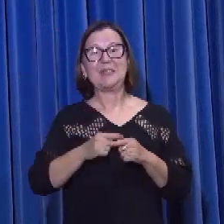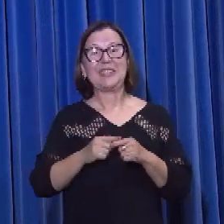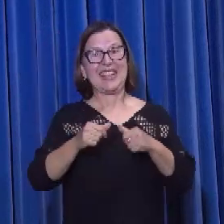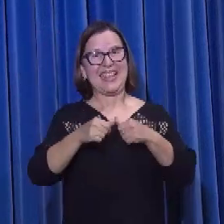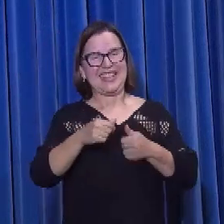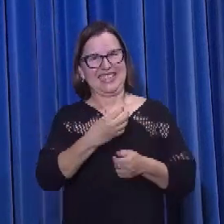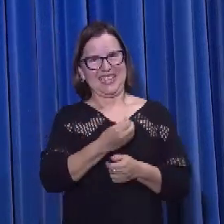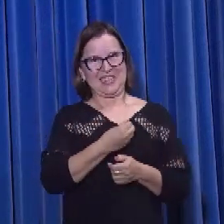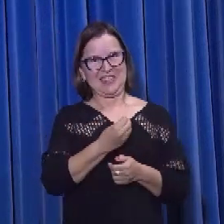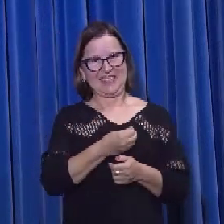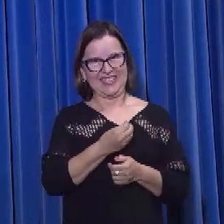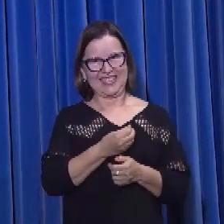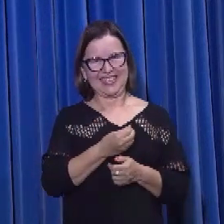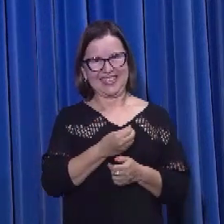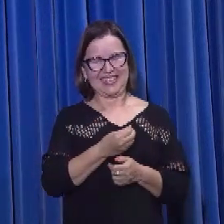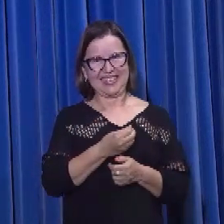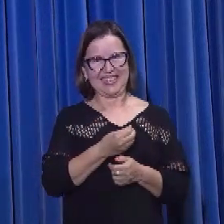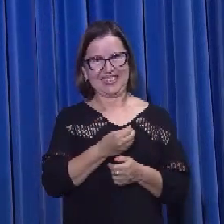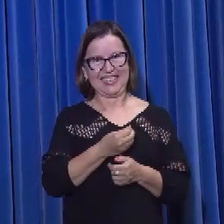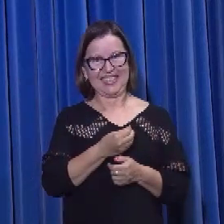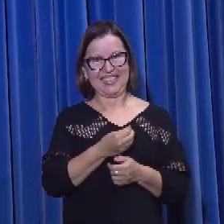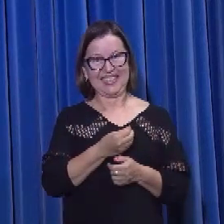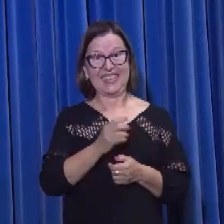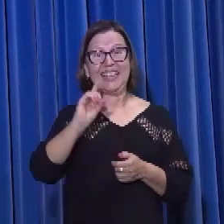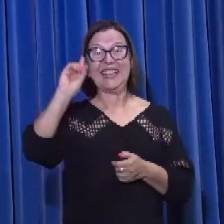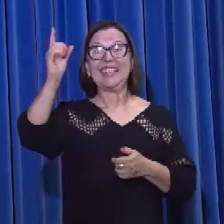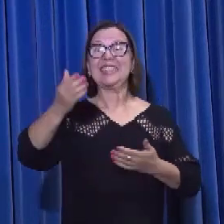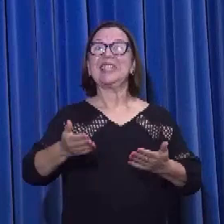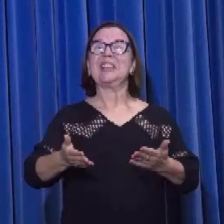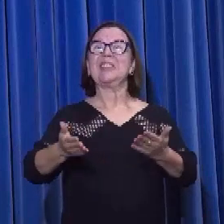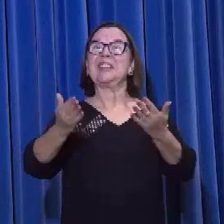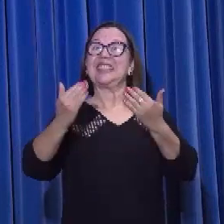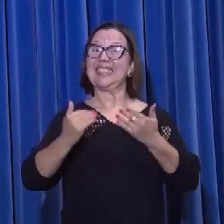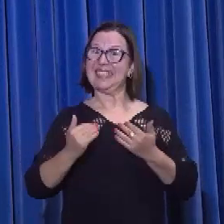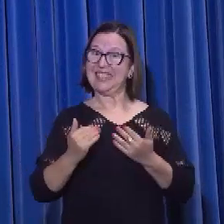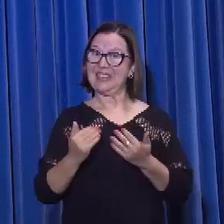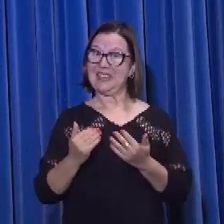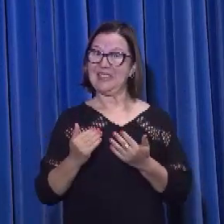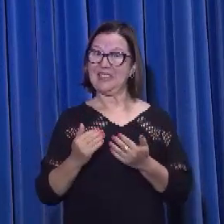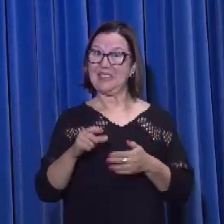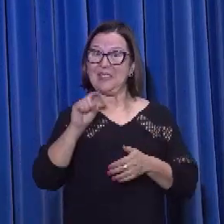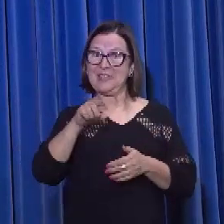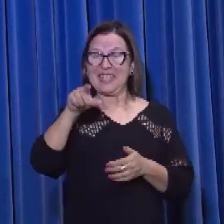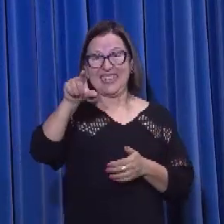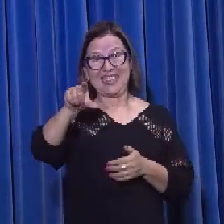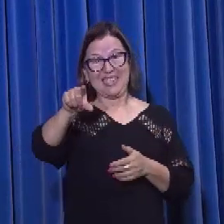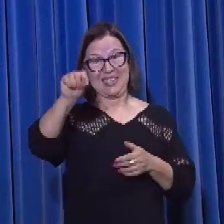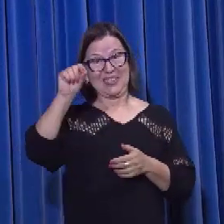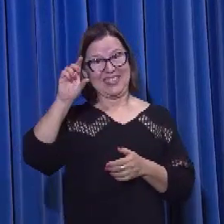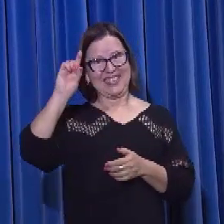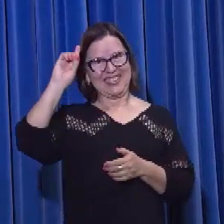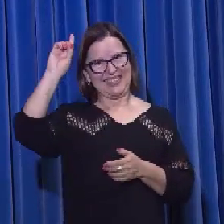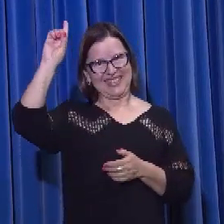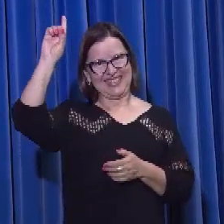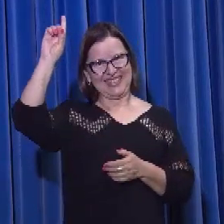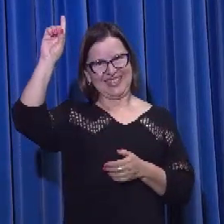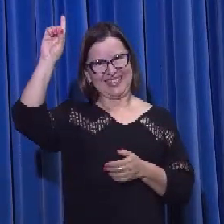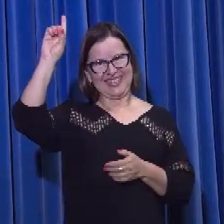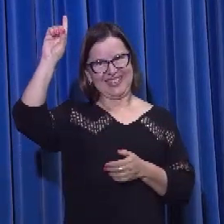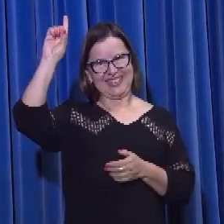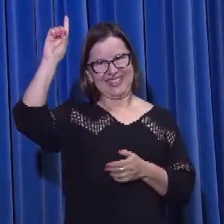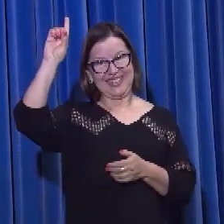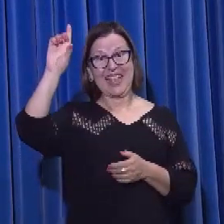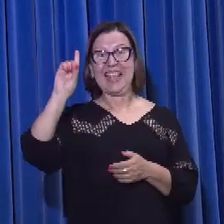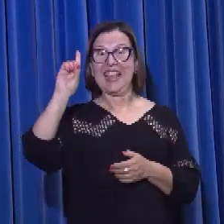vida foi dada por Deus a você. Você é um escolhido de Deus. Ele te